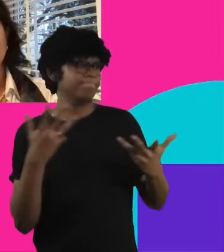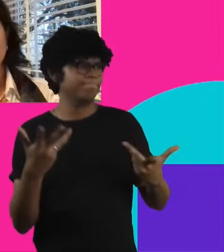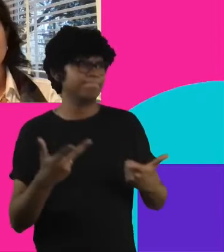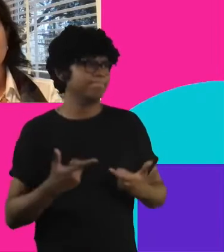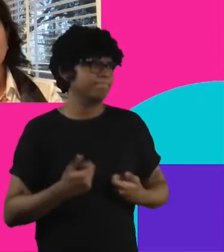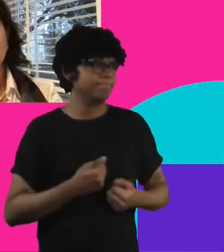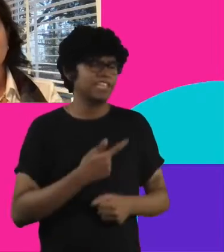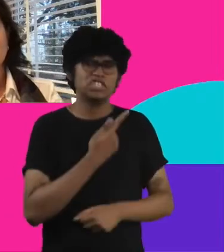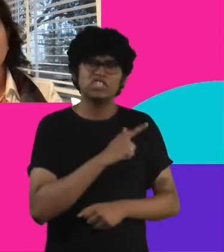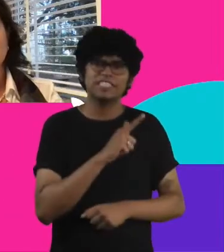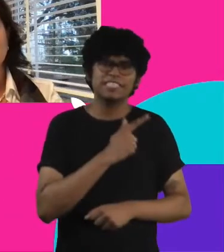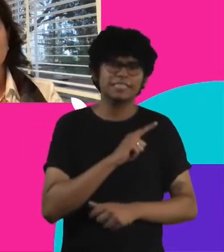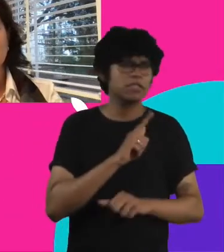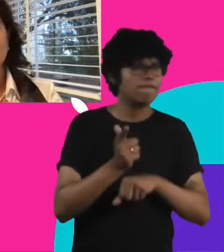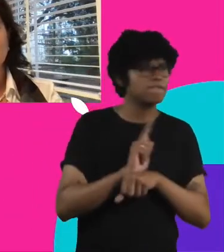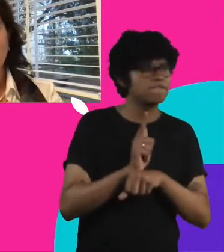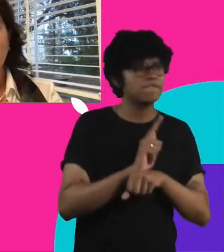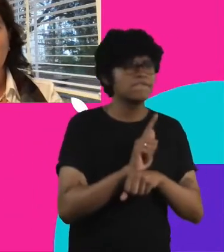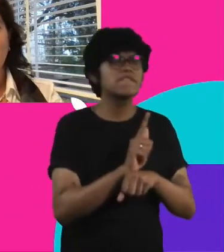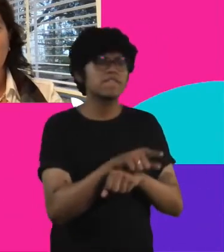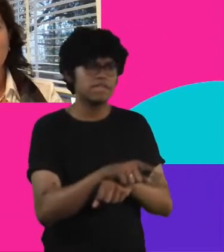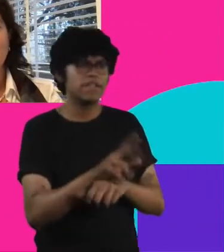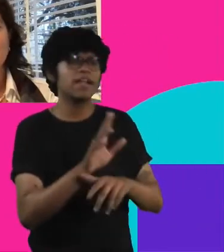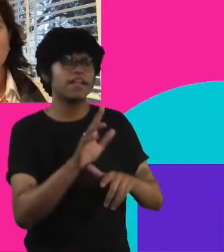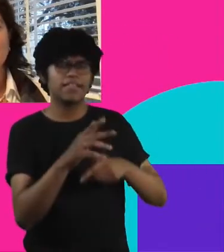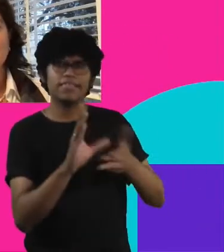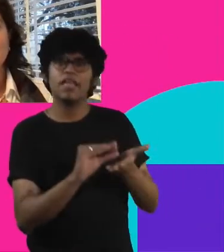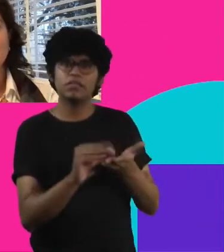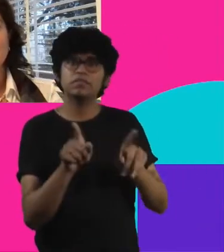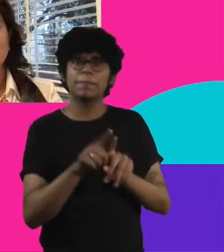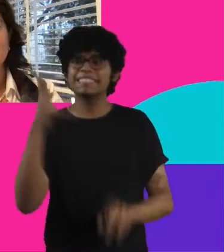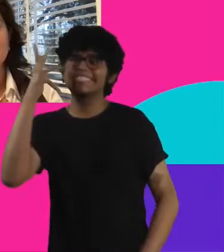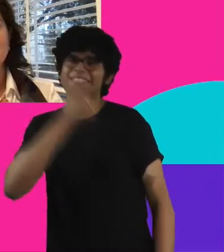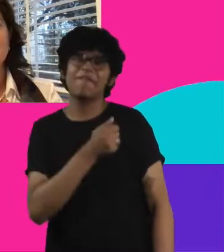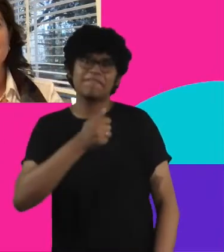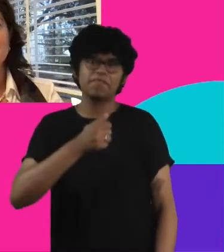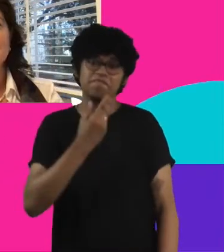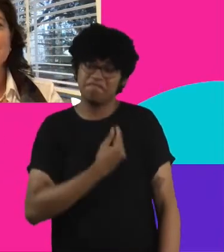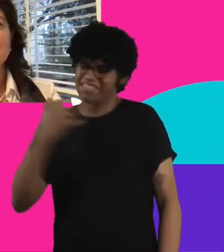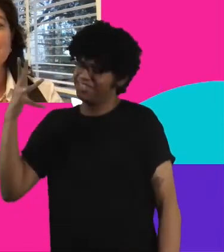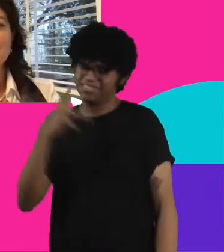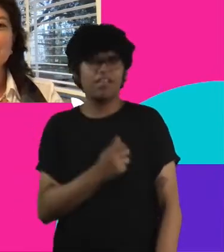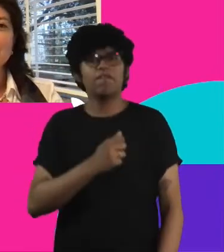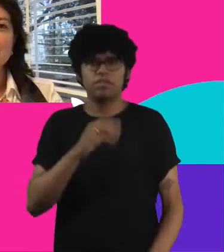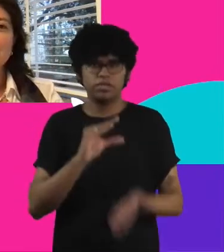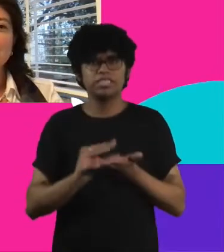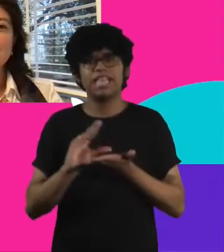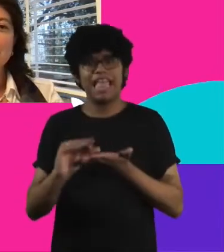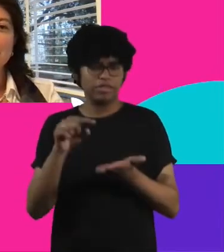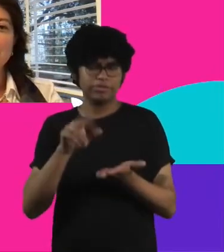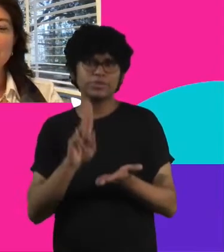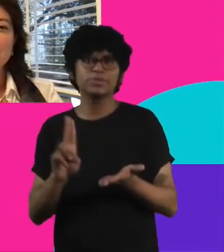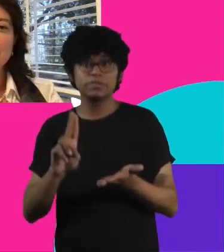na gestão dos dados e realmente salvando vidas com dados, e o Instituto Humanize é o nosso